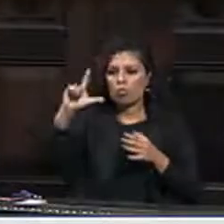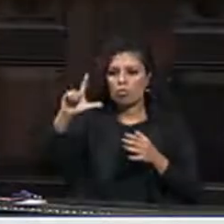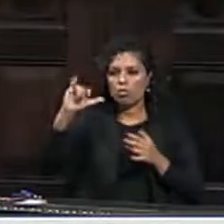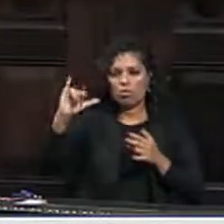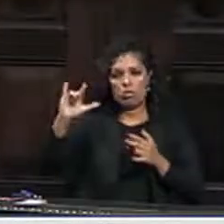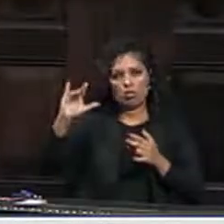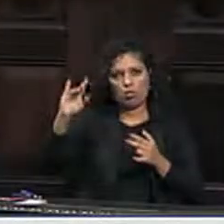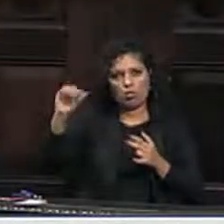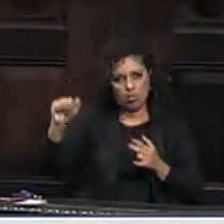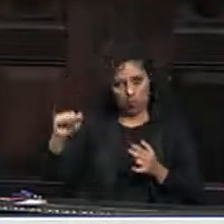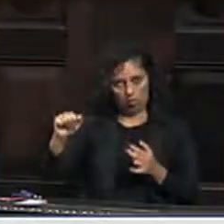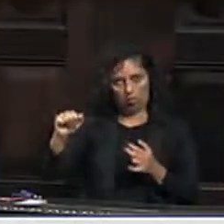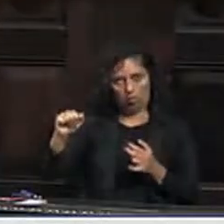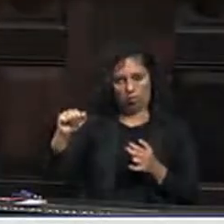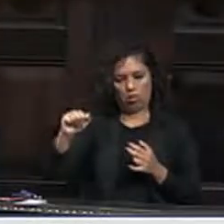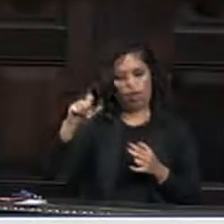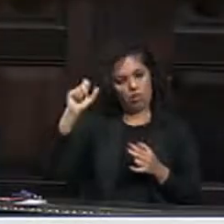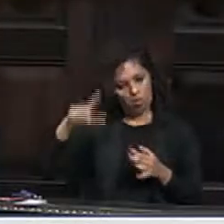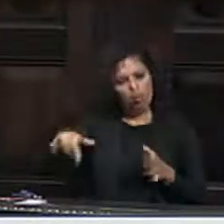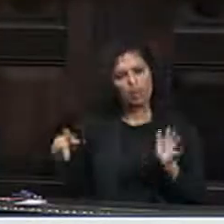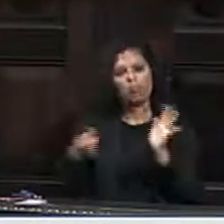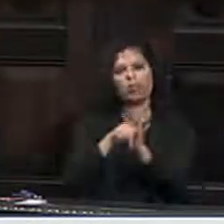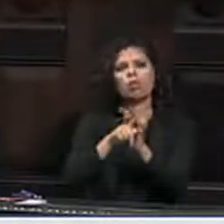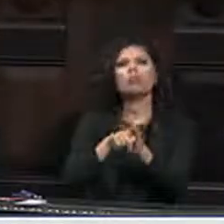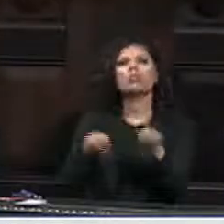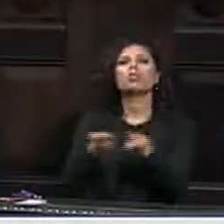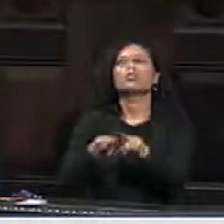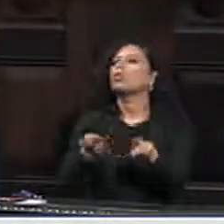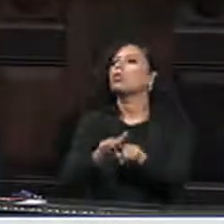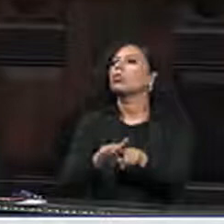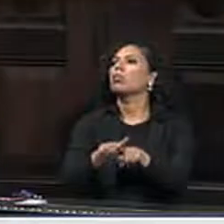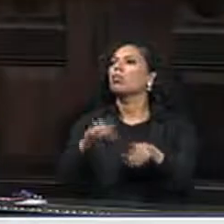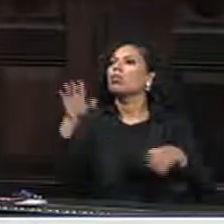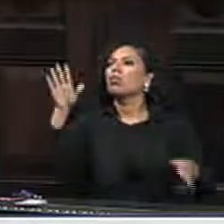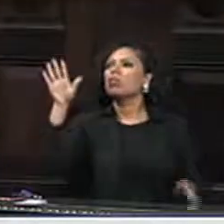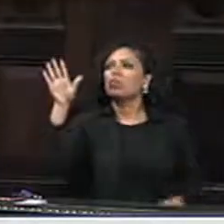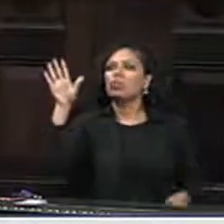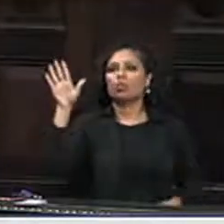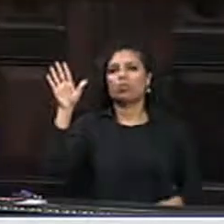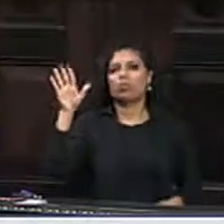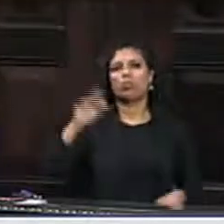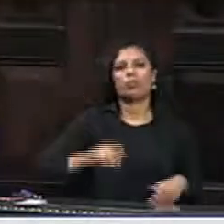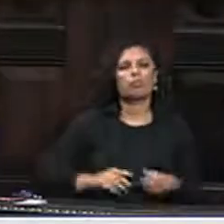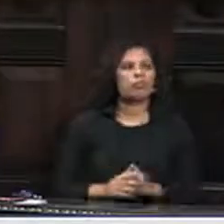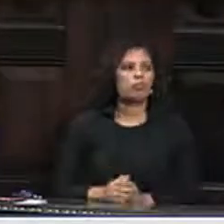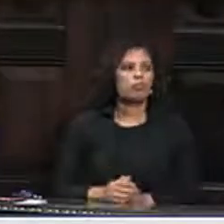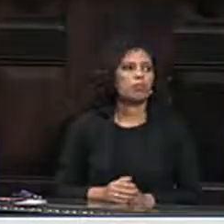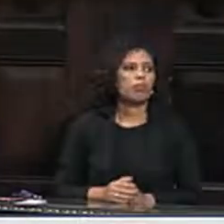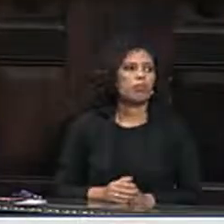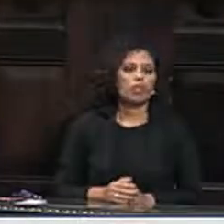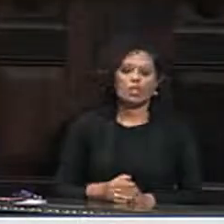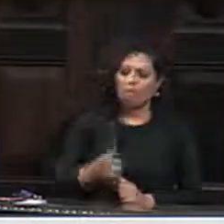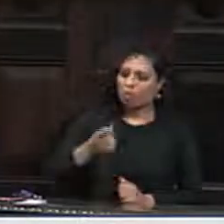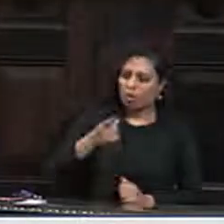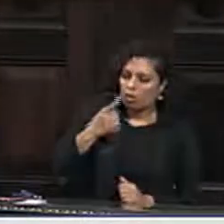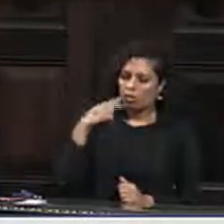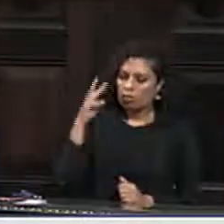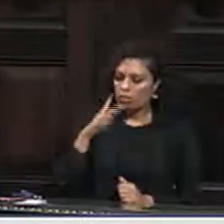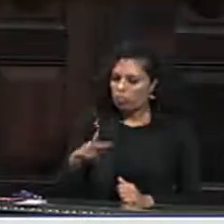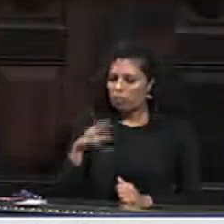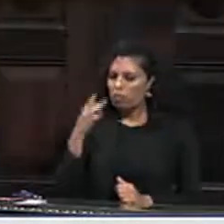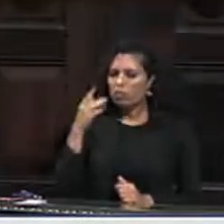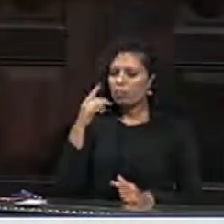faces criminosas da mesma moeda. E como poderíamos